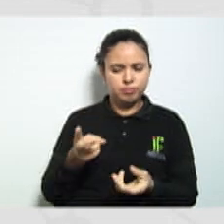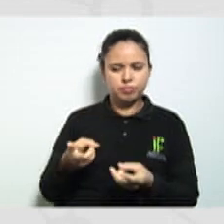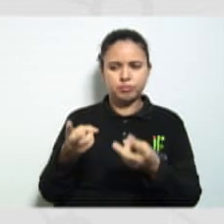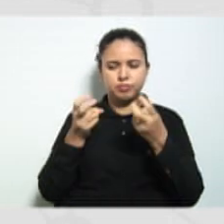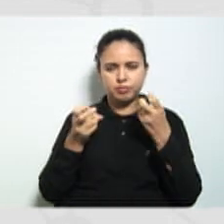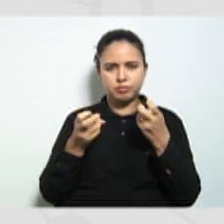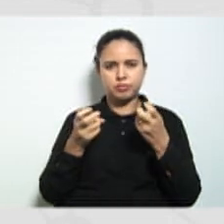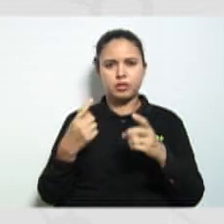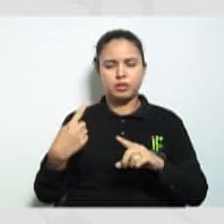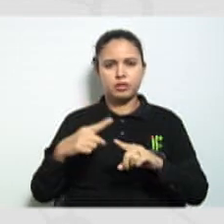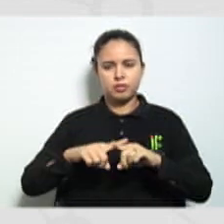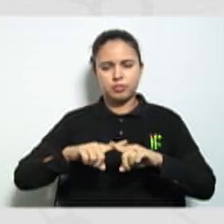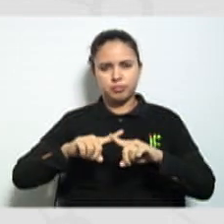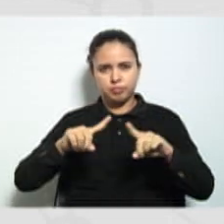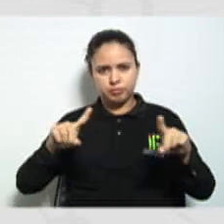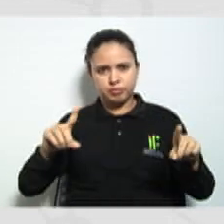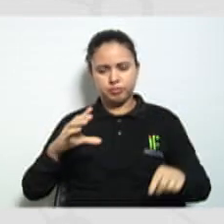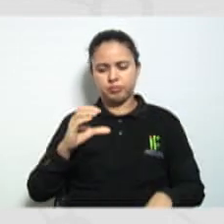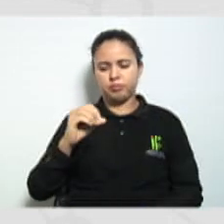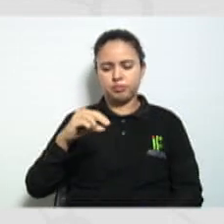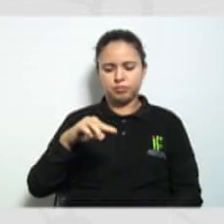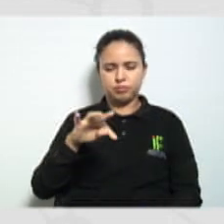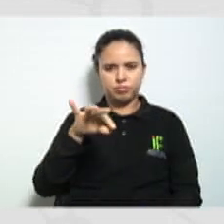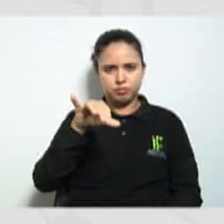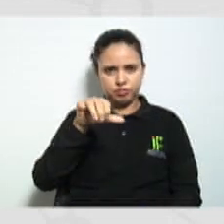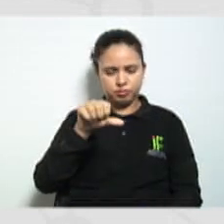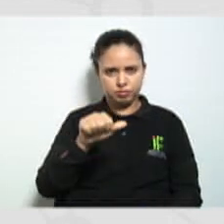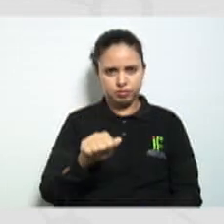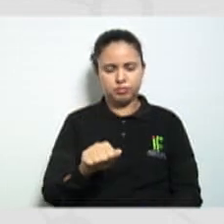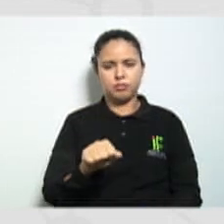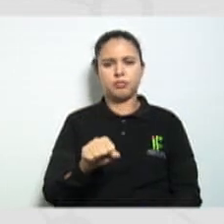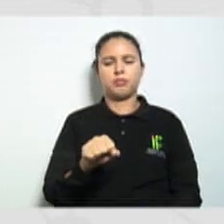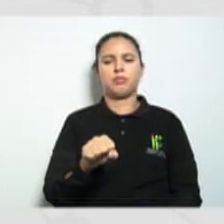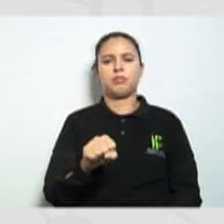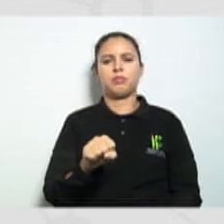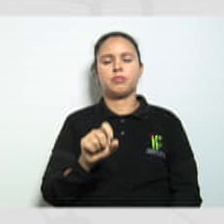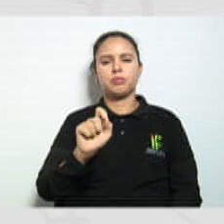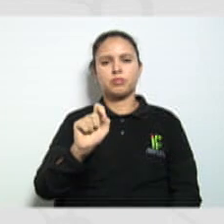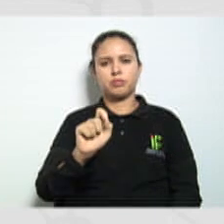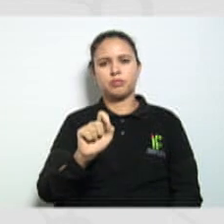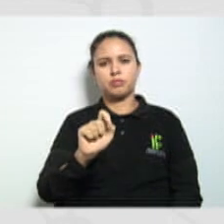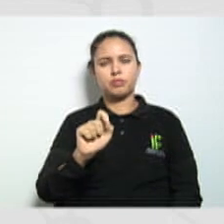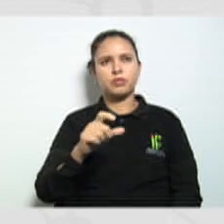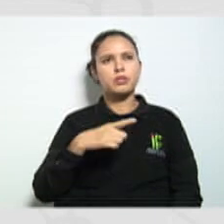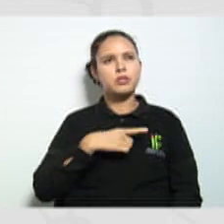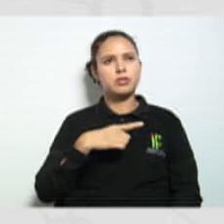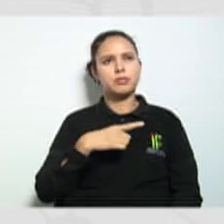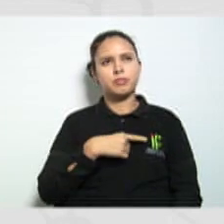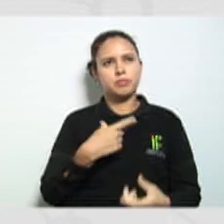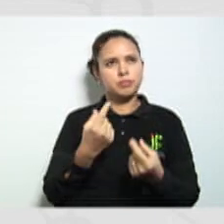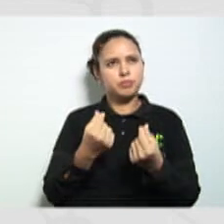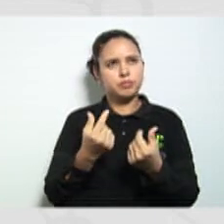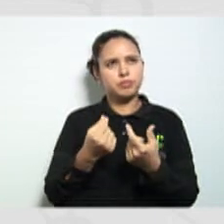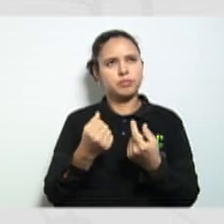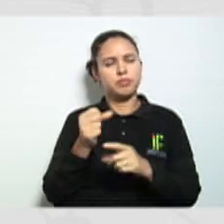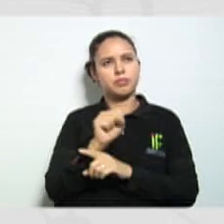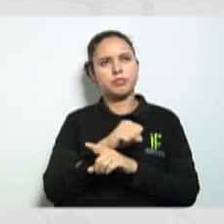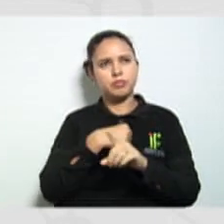líquido, nós temos capital social, nós temos as reservas obrigatórias que nós já